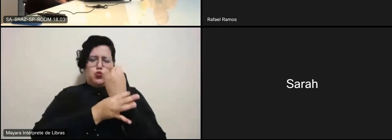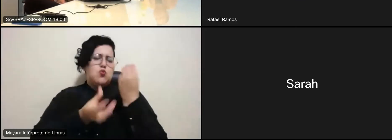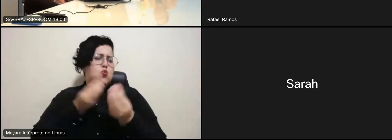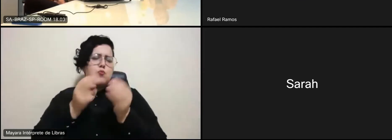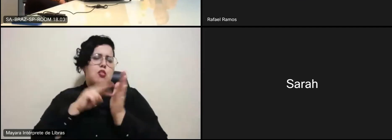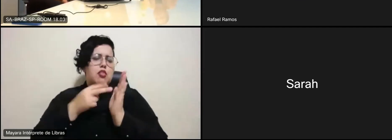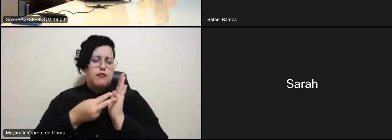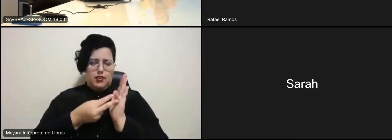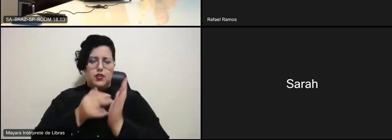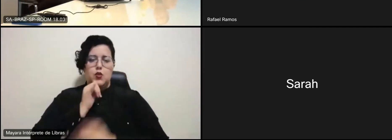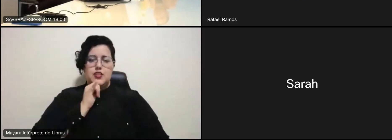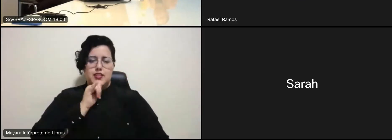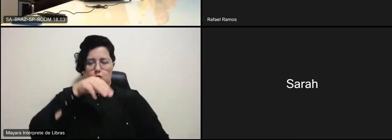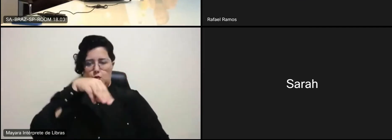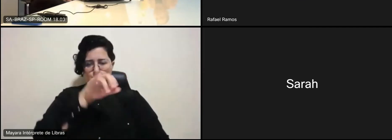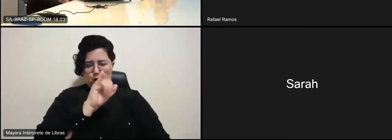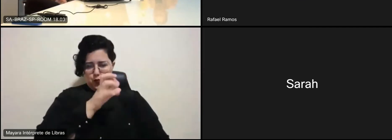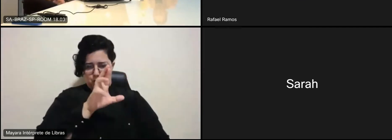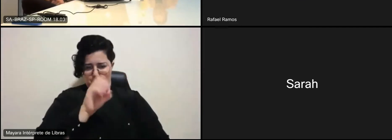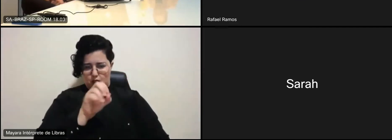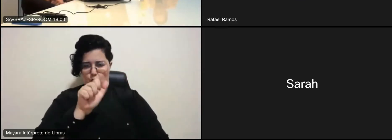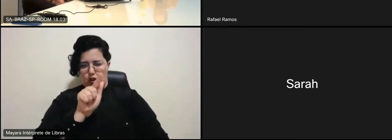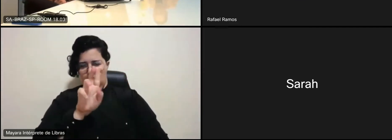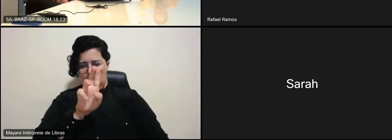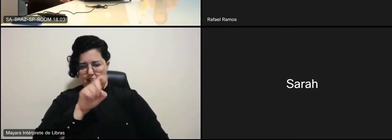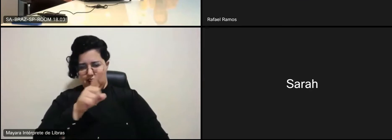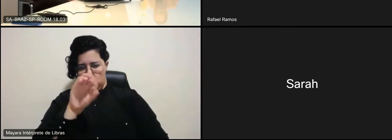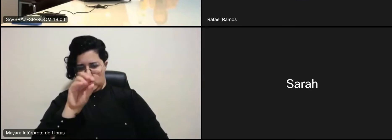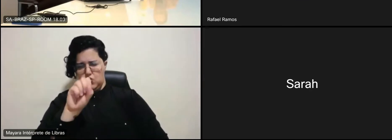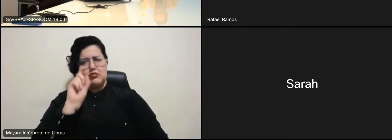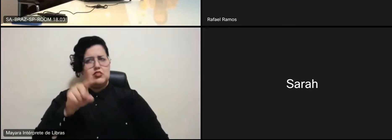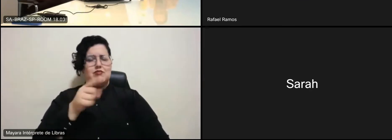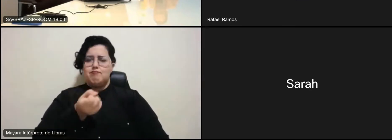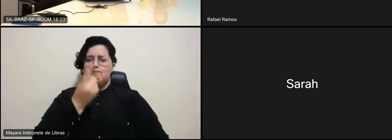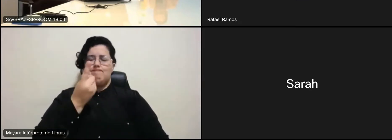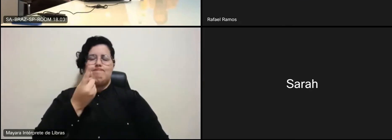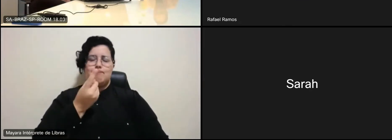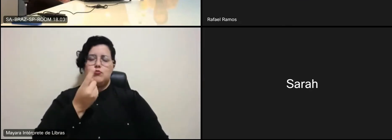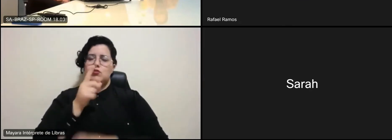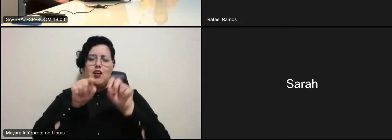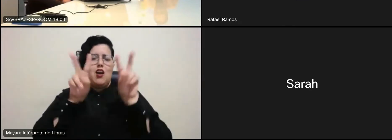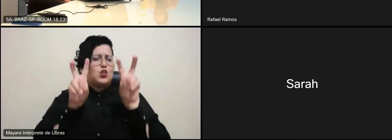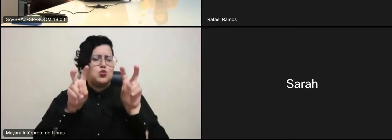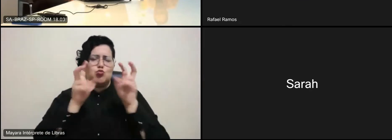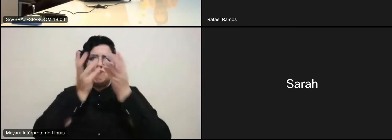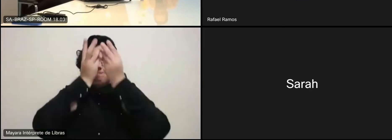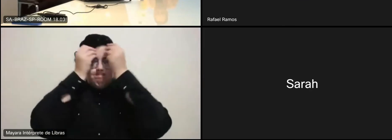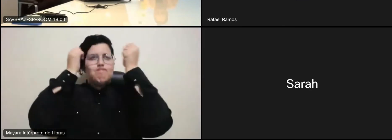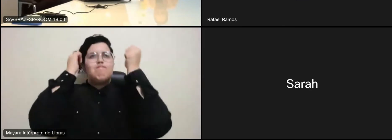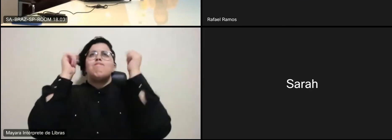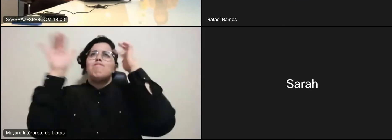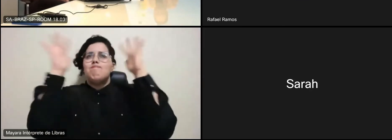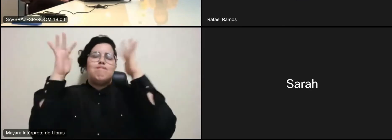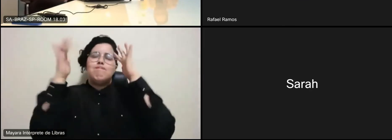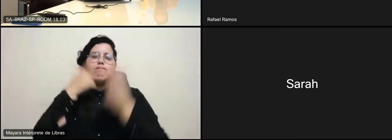sabe que falar de microagressões é um tema ainda muito distante da realidade, um tema muito abstrato. E para a gente começar